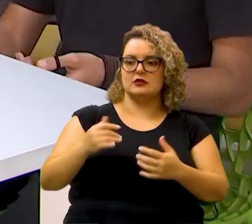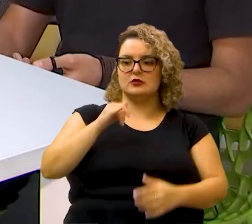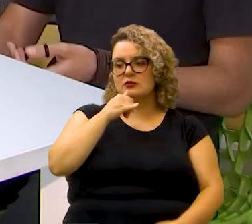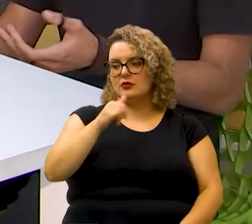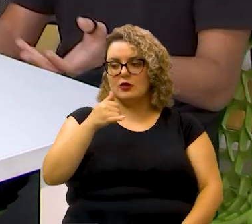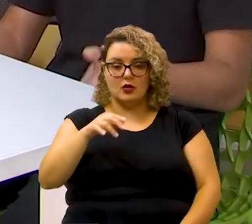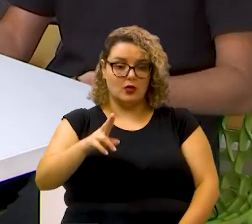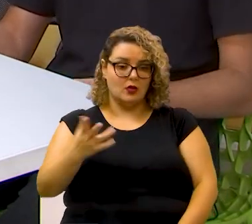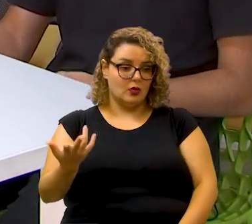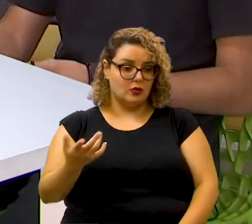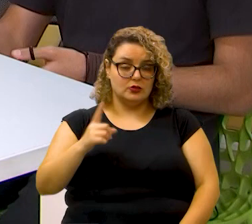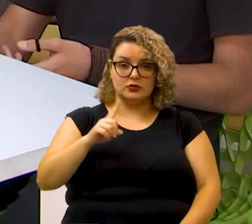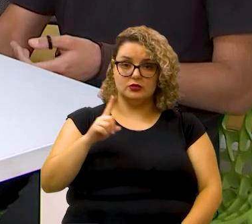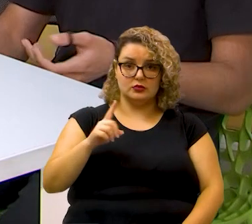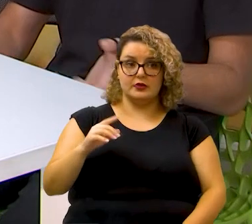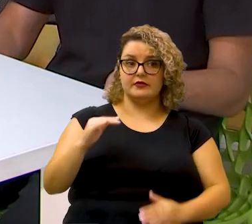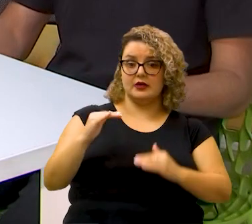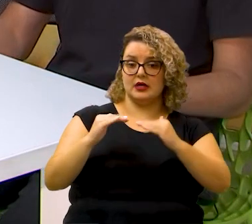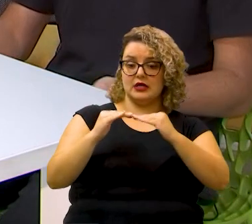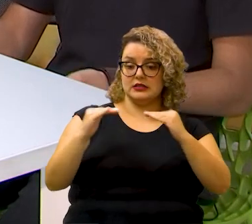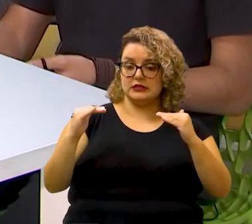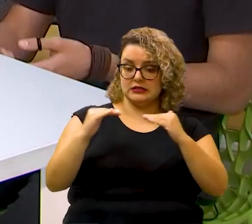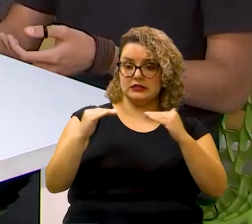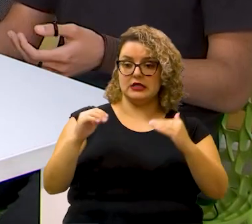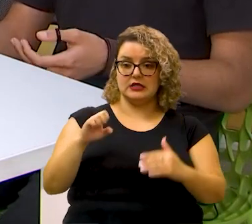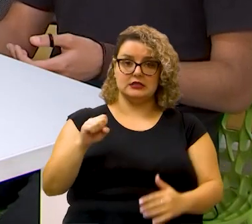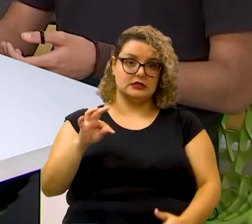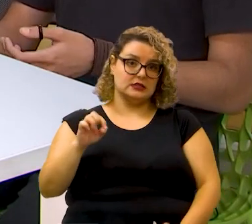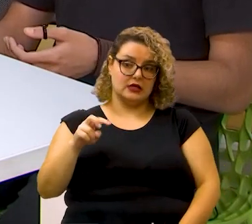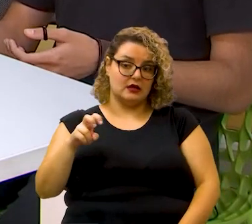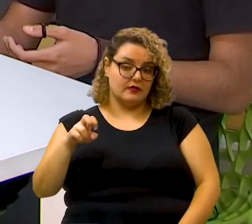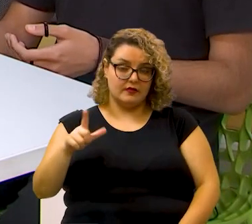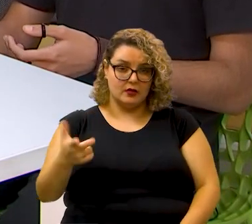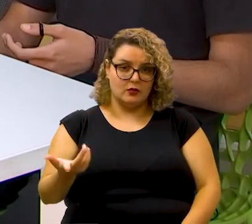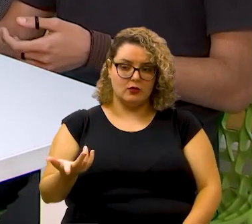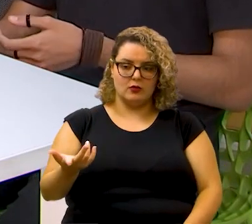toda a parte elétrica ou ela não ia ficar muito estável.